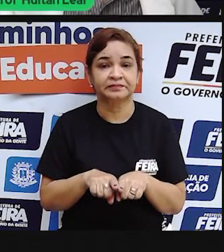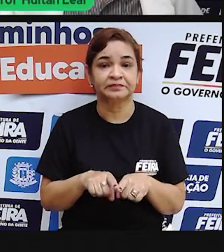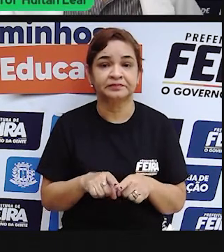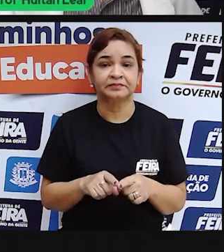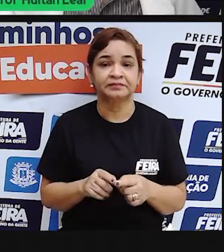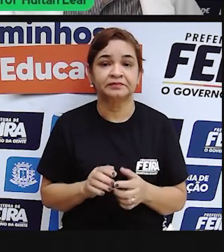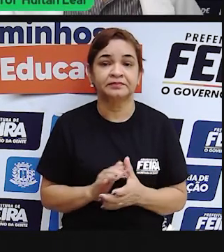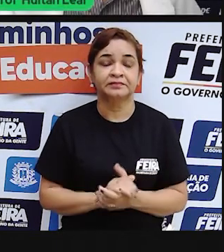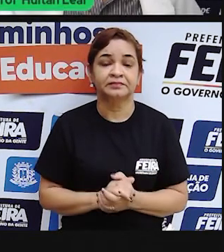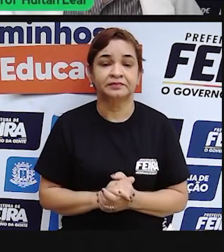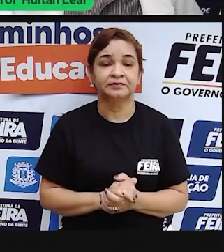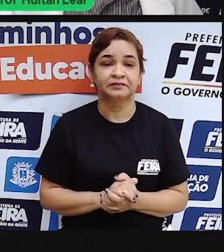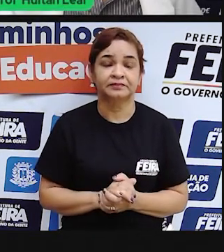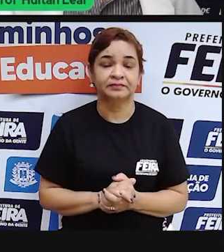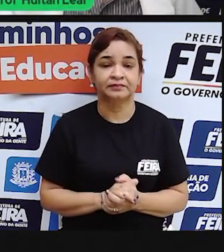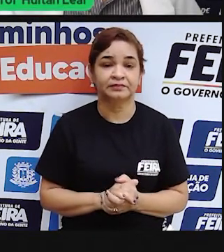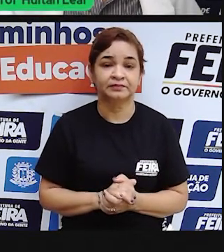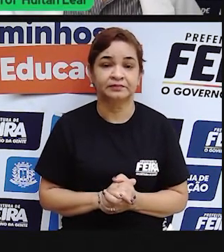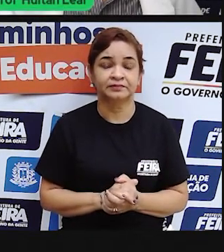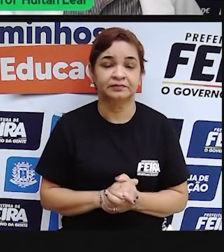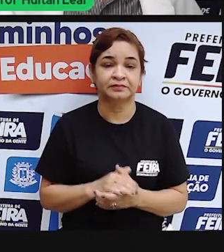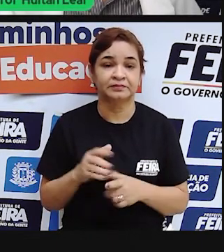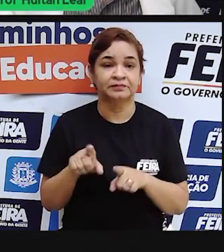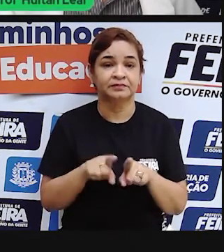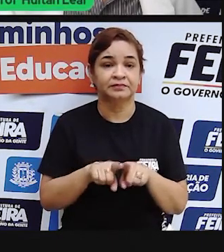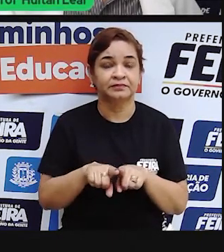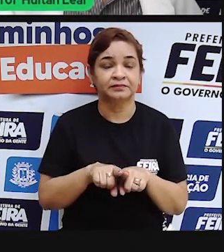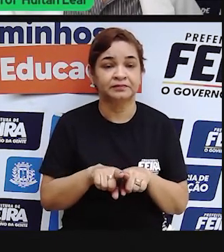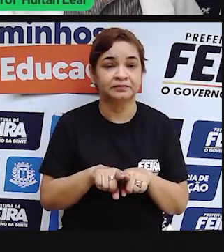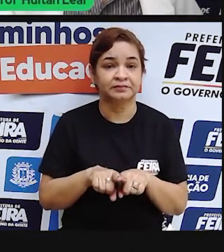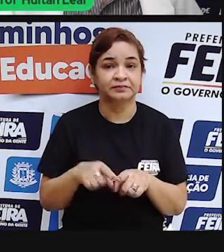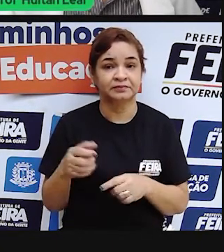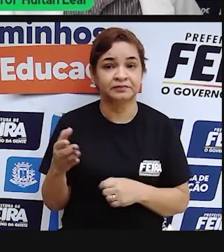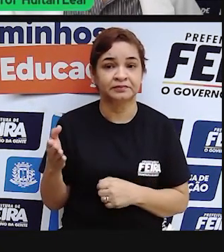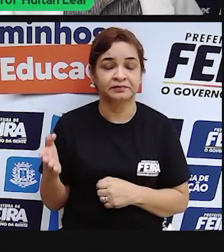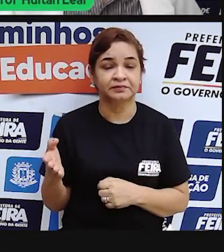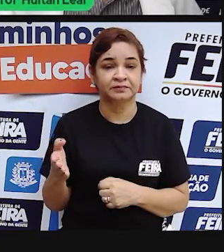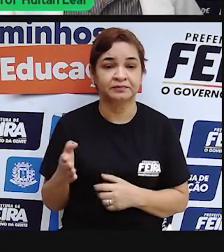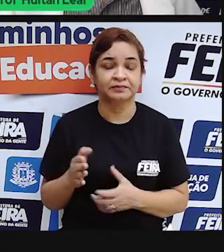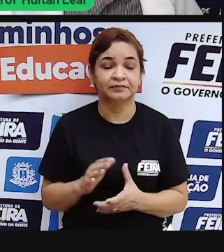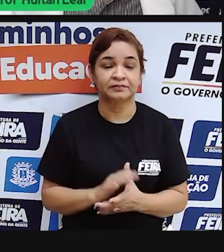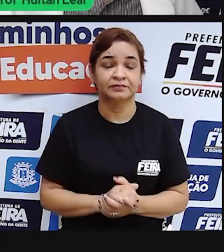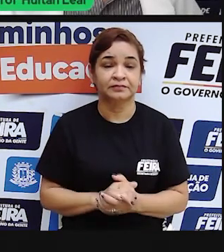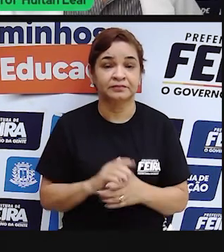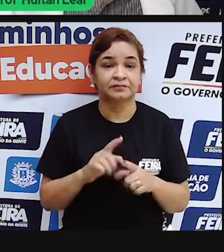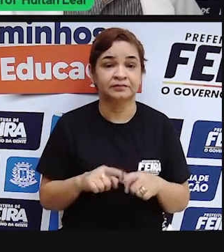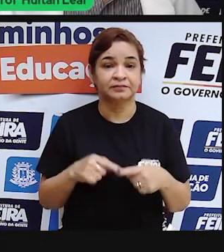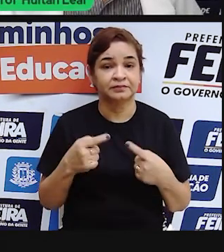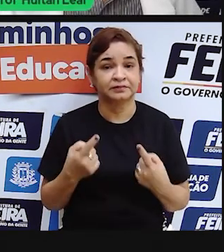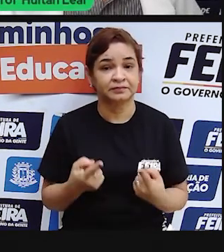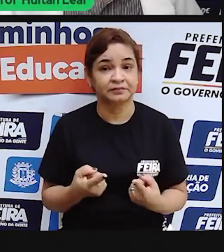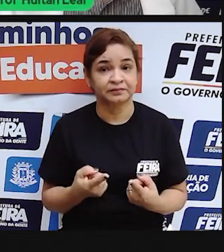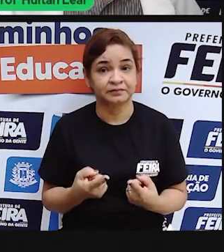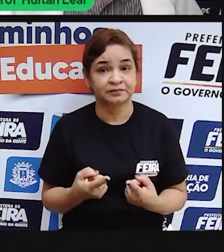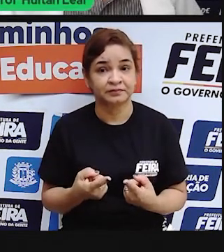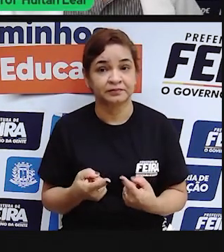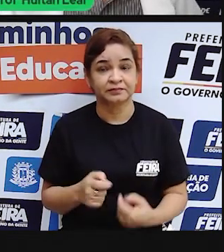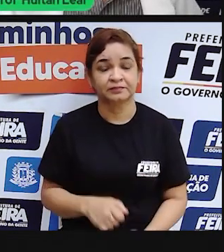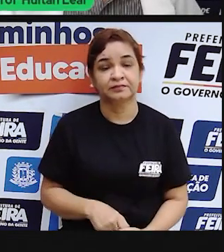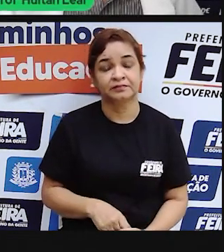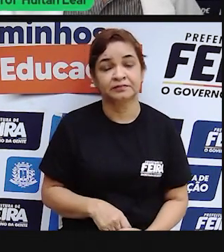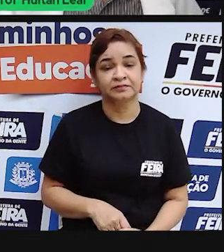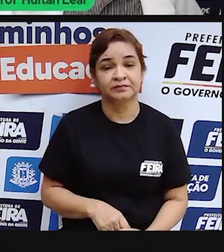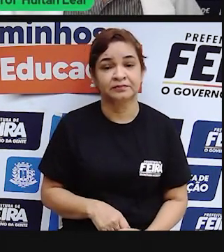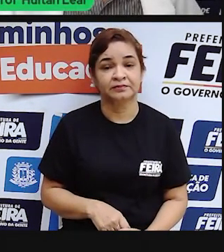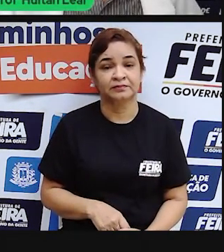Relação, eu considero, tem José, José é meu objeto, é quem eu considero, mas